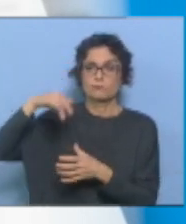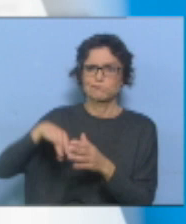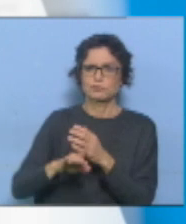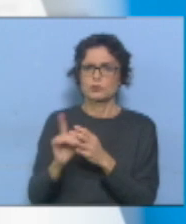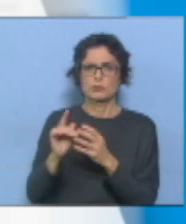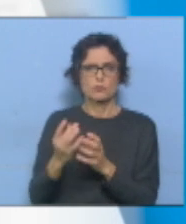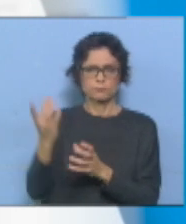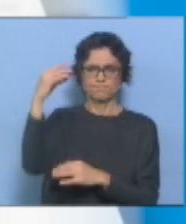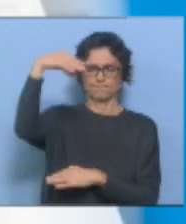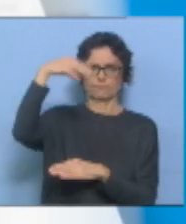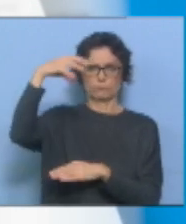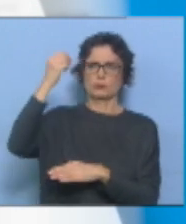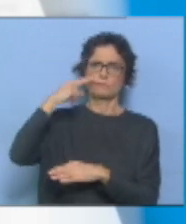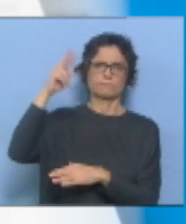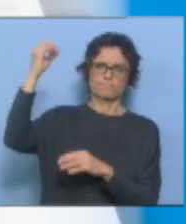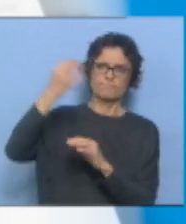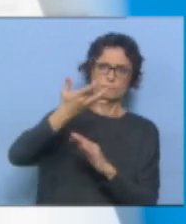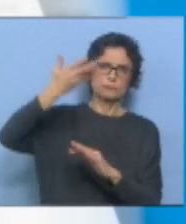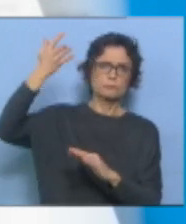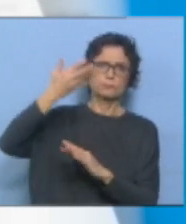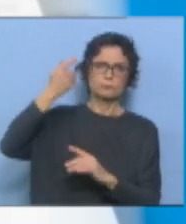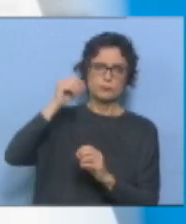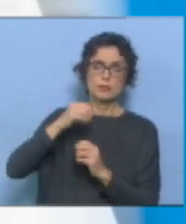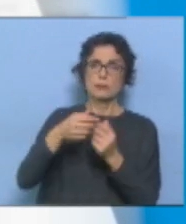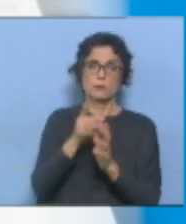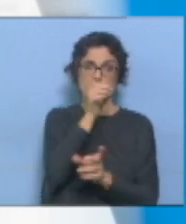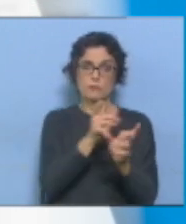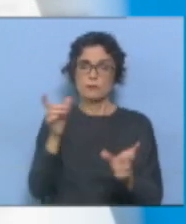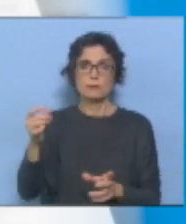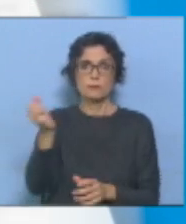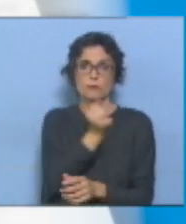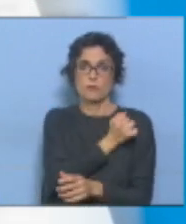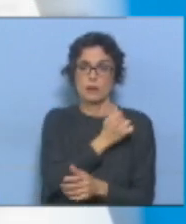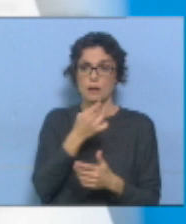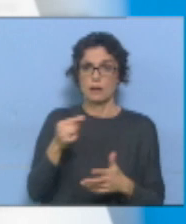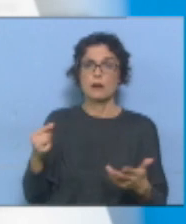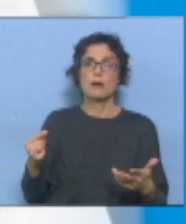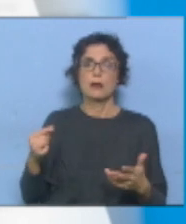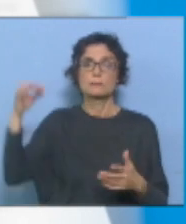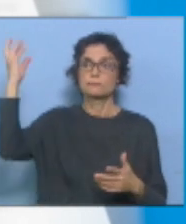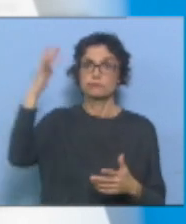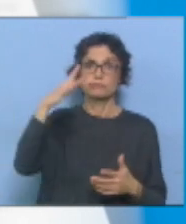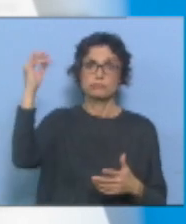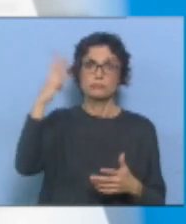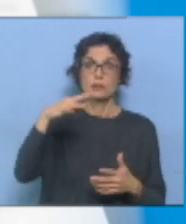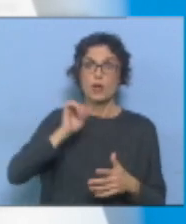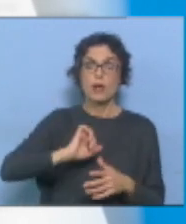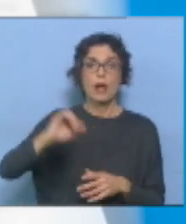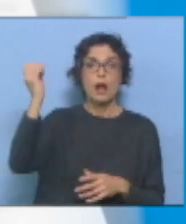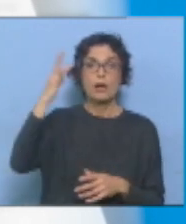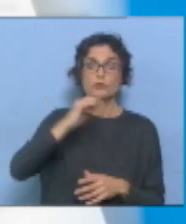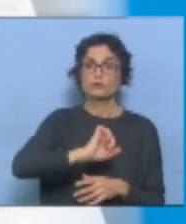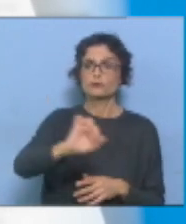sobre o candelabro, onde brilha para todos os que estão em casa. Assim deve brilhar a vossa luz diante